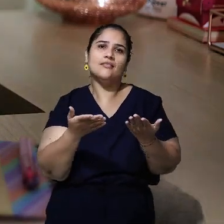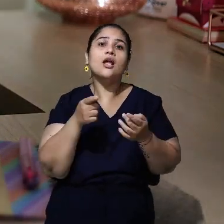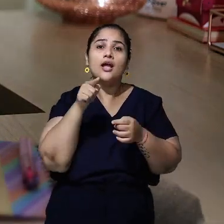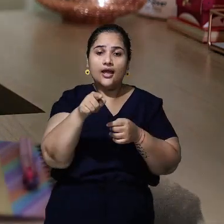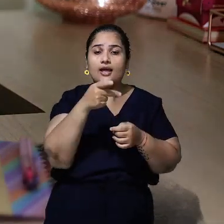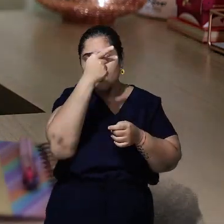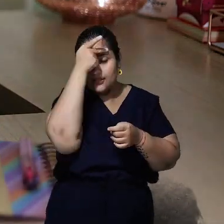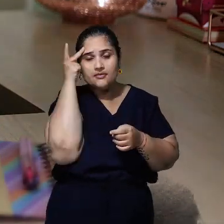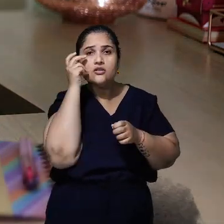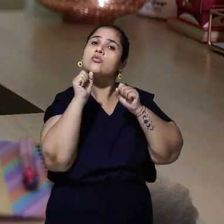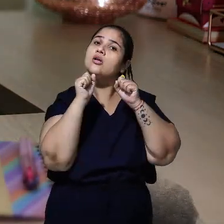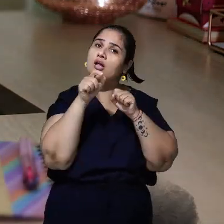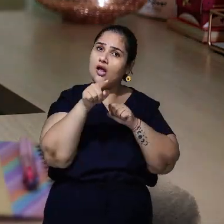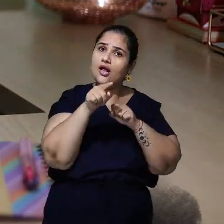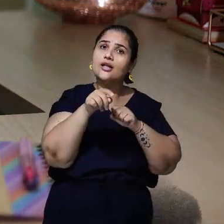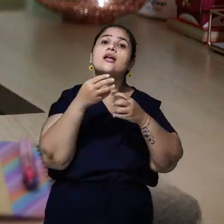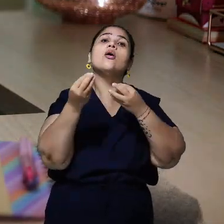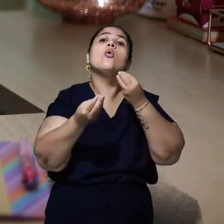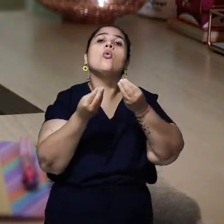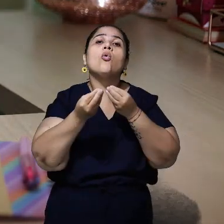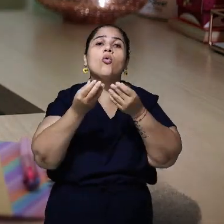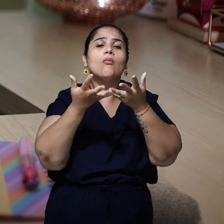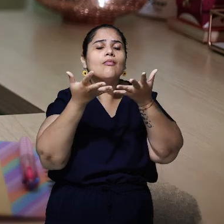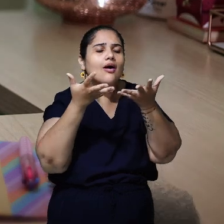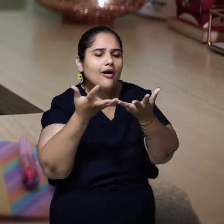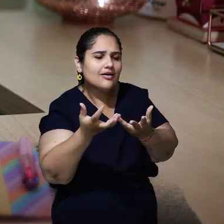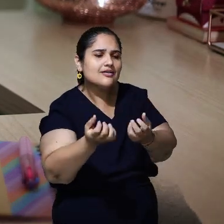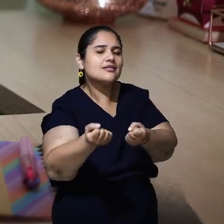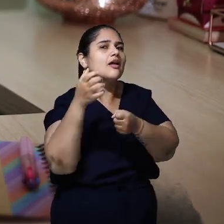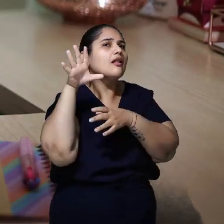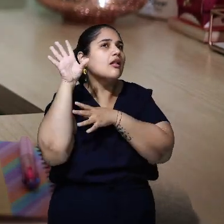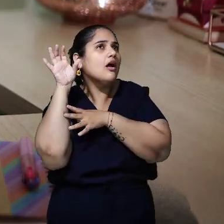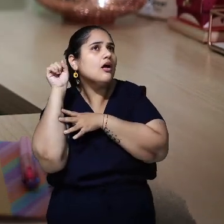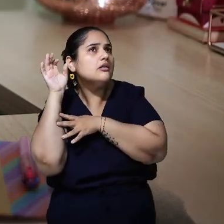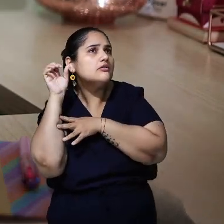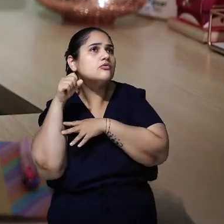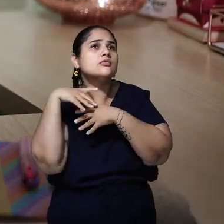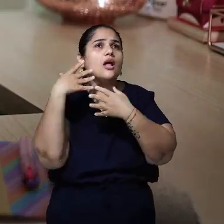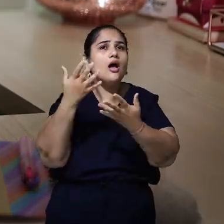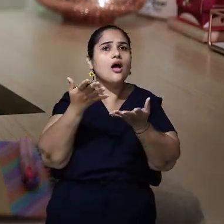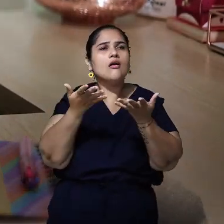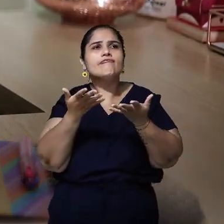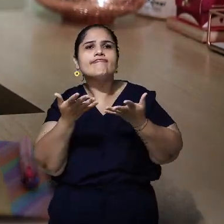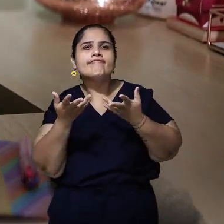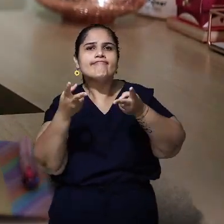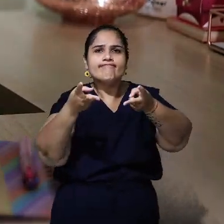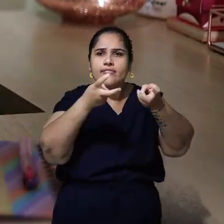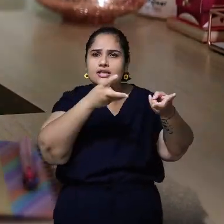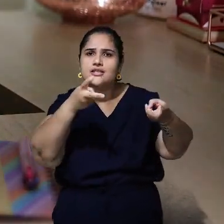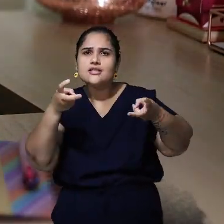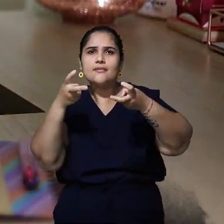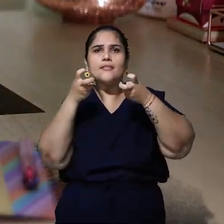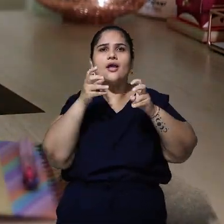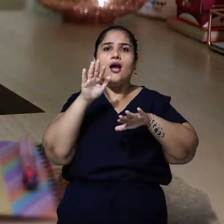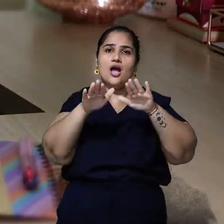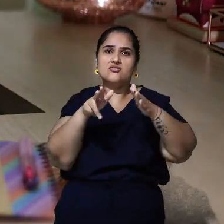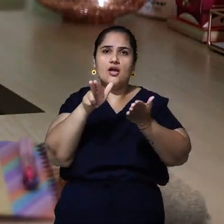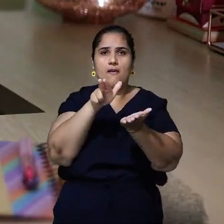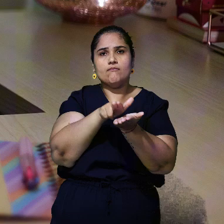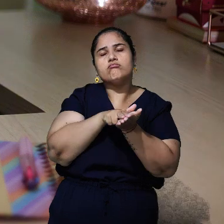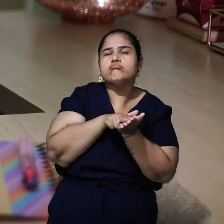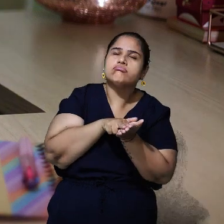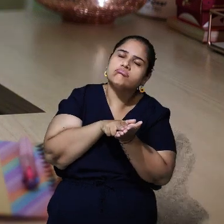para oferecer um acolhimento, uma escuta, um apoio, ou até naquele momento que a pessoa não quer levantar da cama, não,